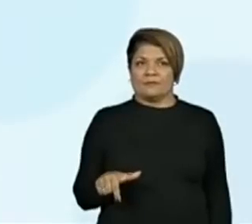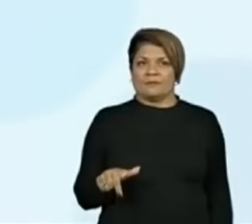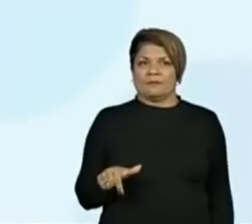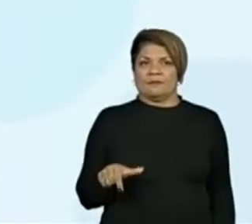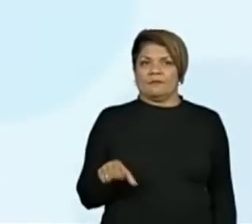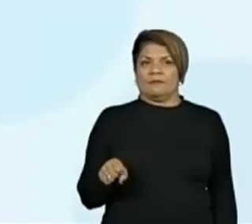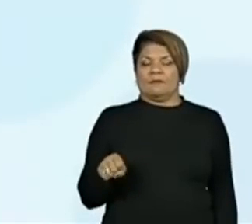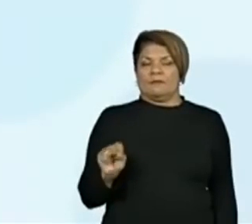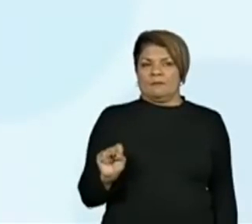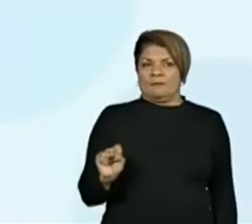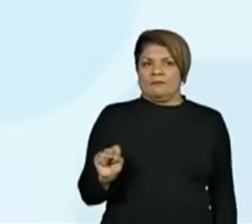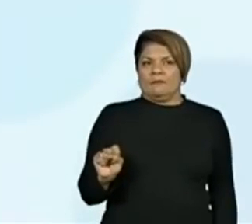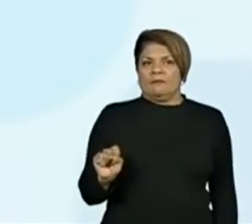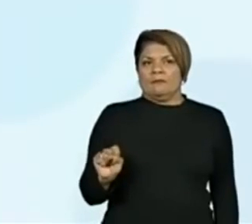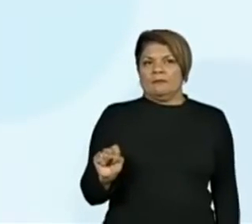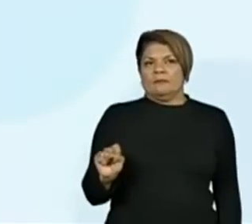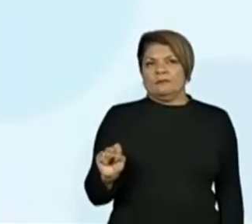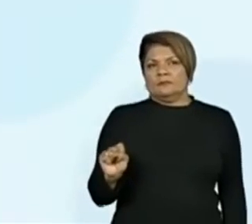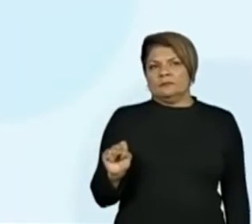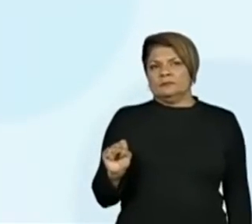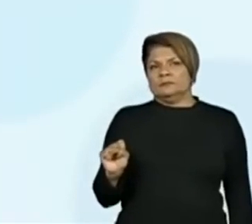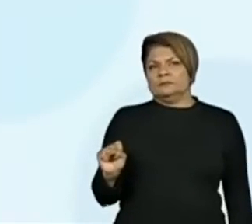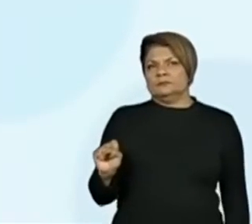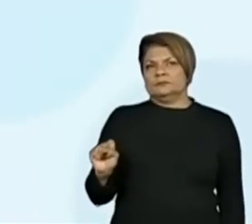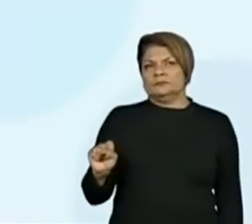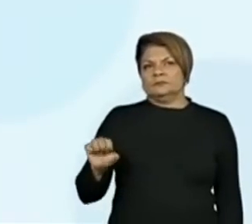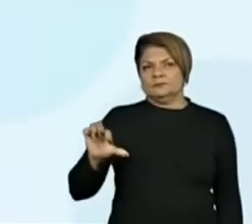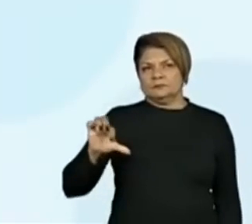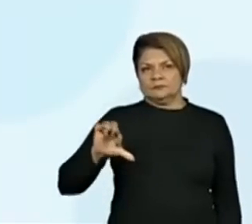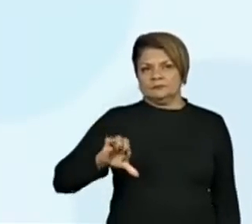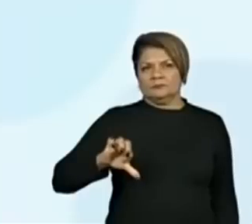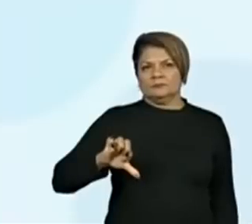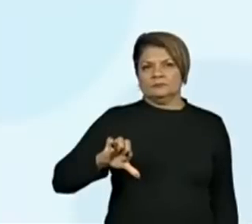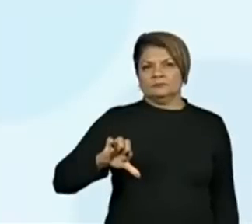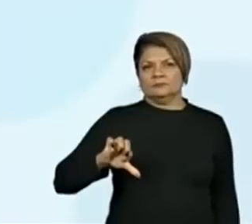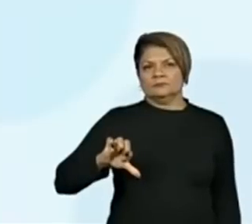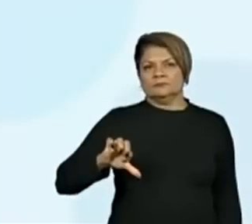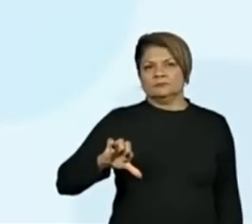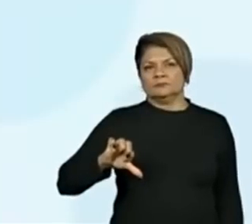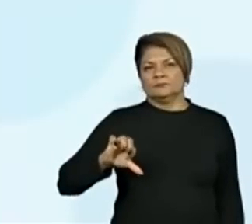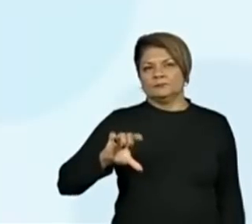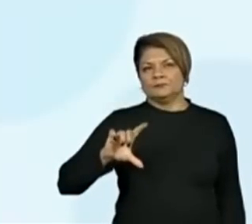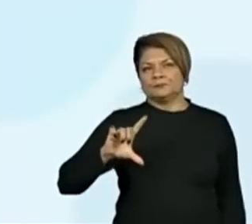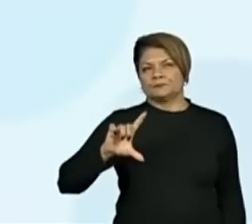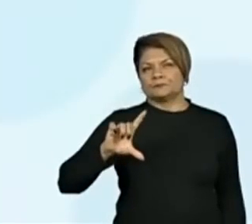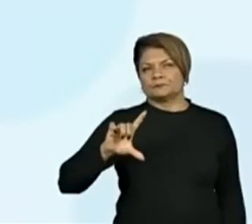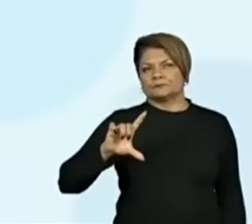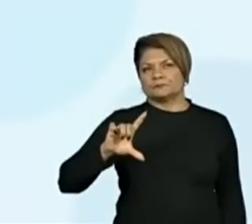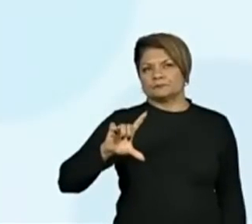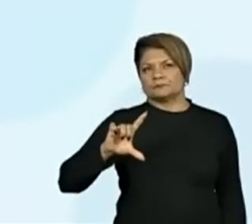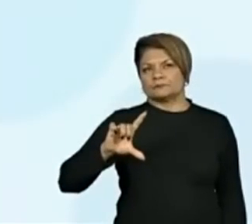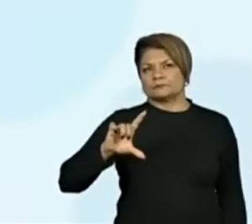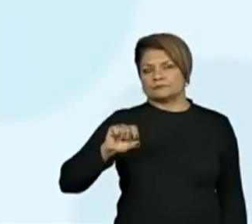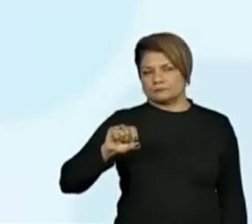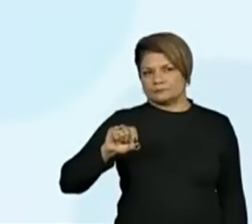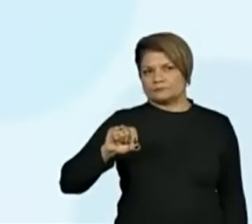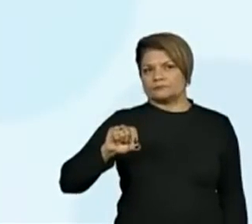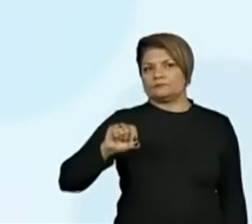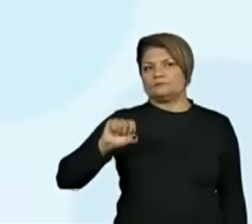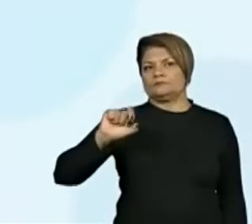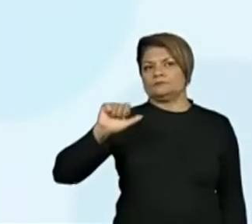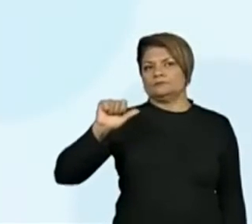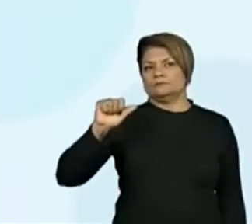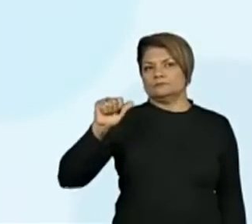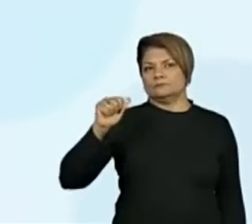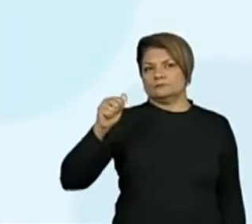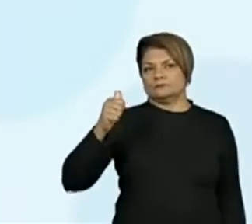Sete. Oito. Um escondidinho aqui. Nove. Agora vamos aqui para baixo.